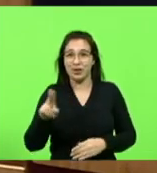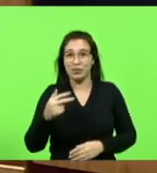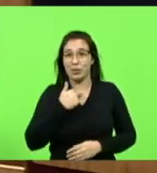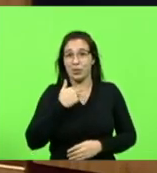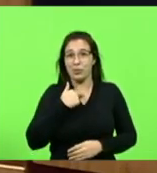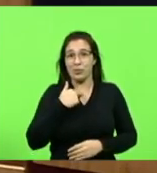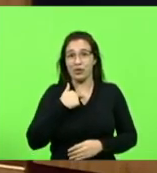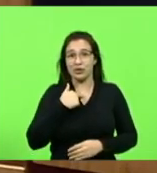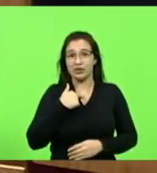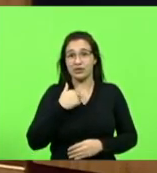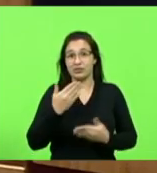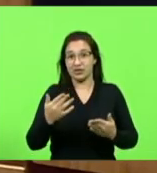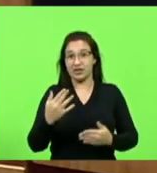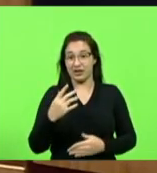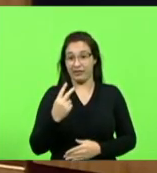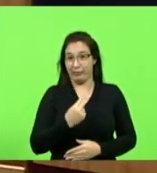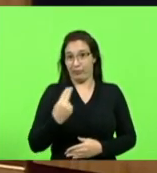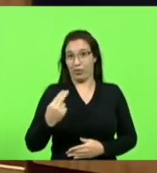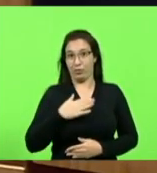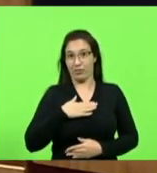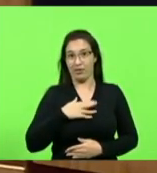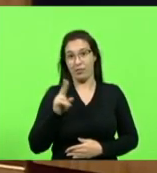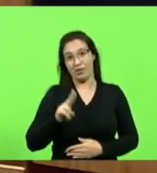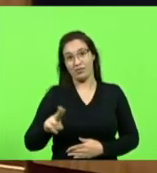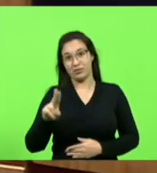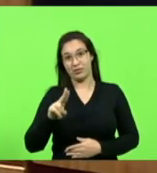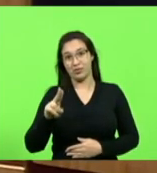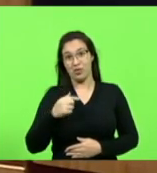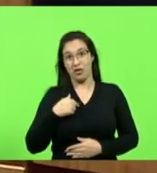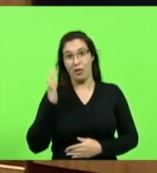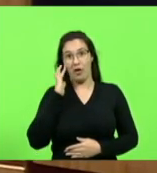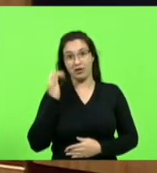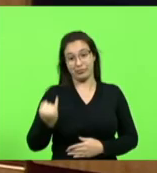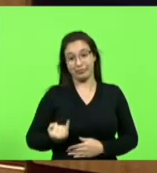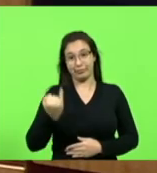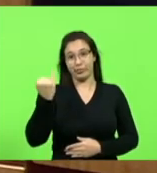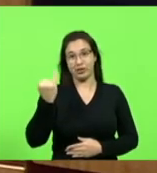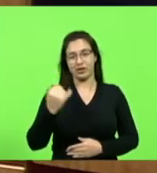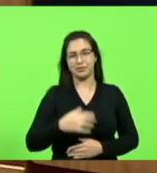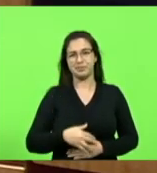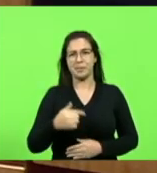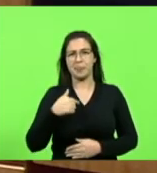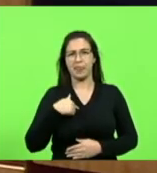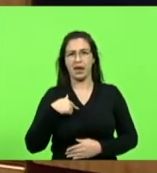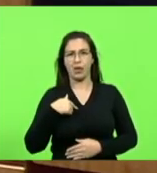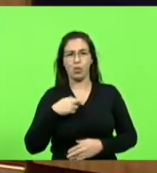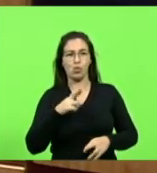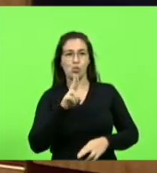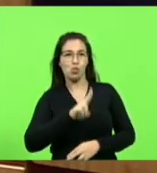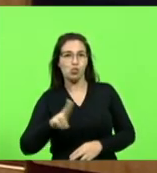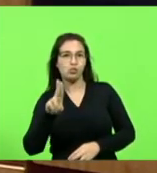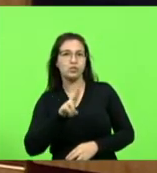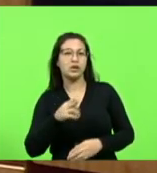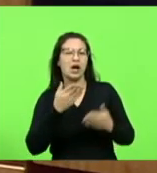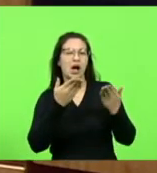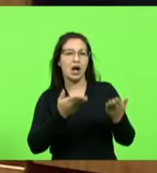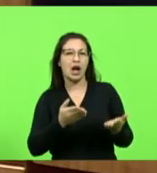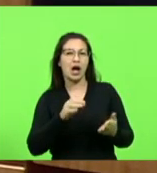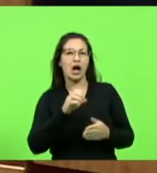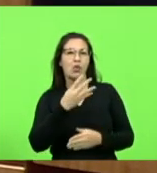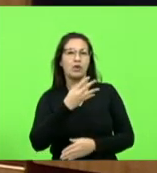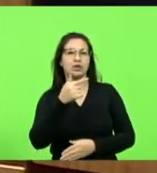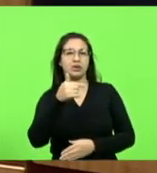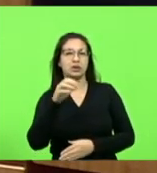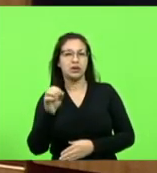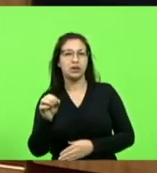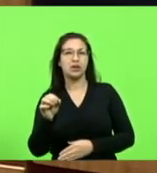achando importante. Com relação a eu surfar pela SC-401, acho que o senhor está precisando fazer um exercíciozinho também.